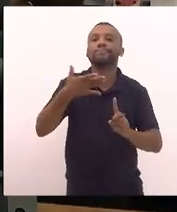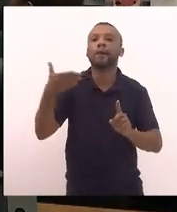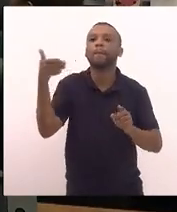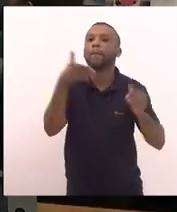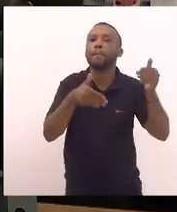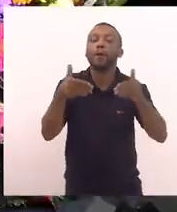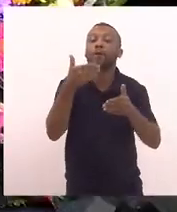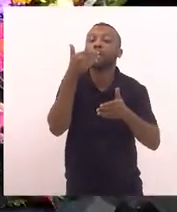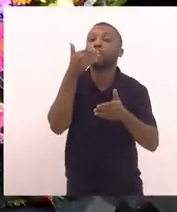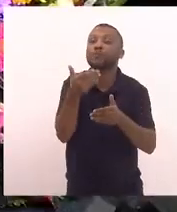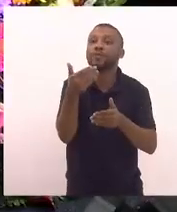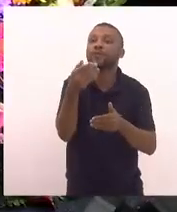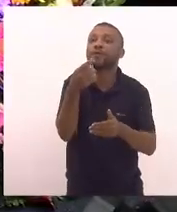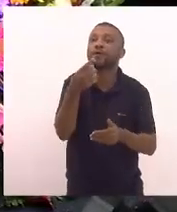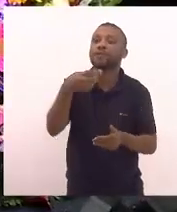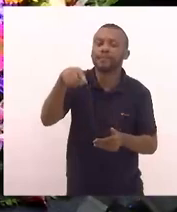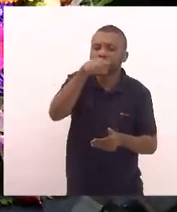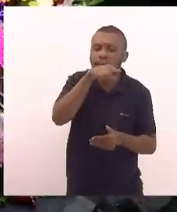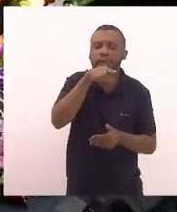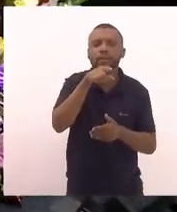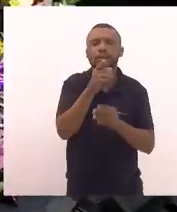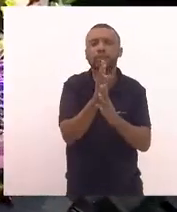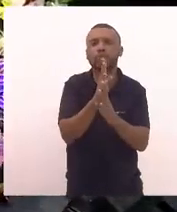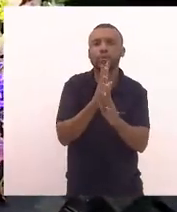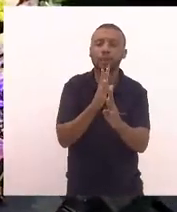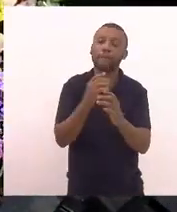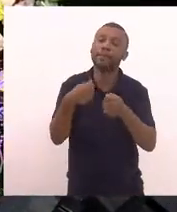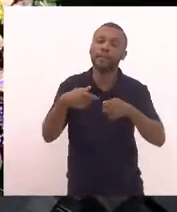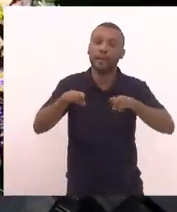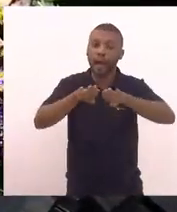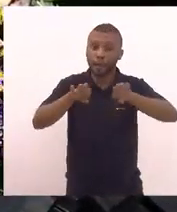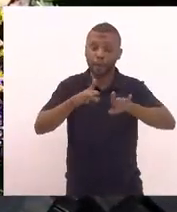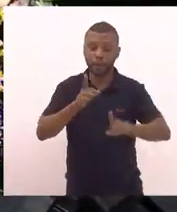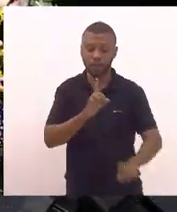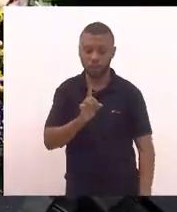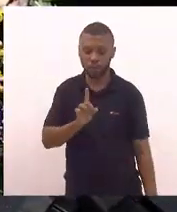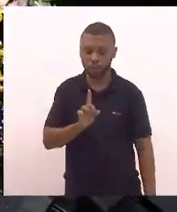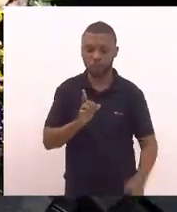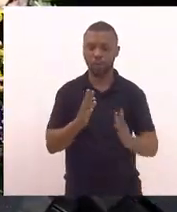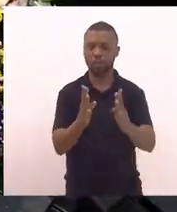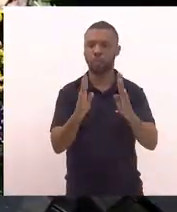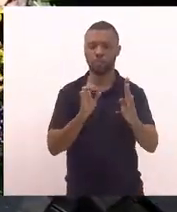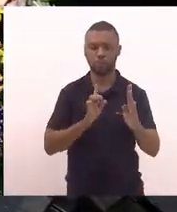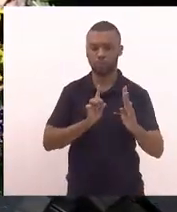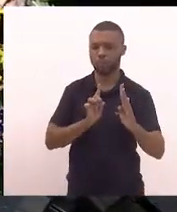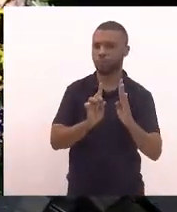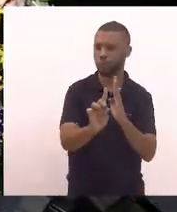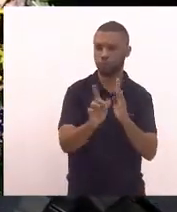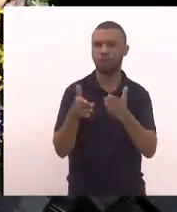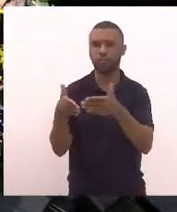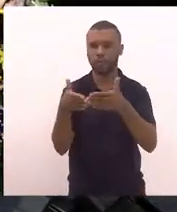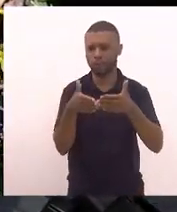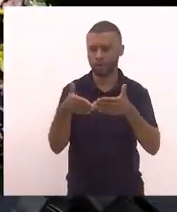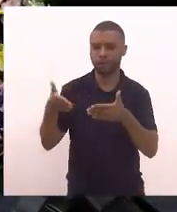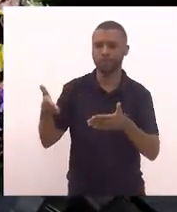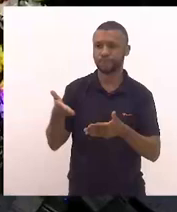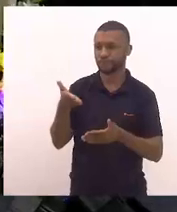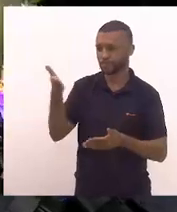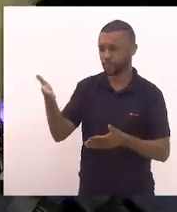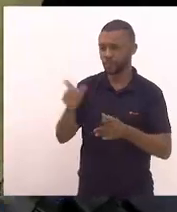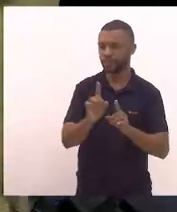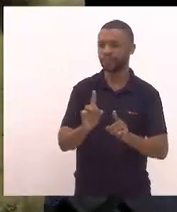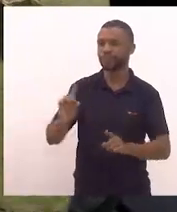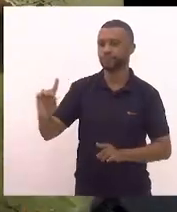Então, pediria a todos que estão aí no corredor, vai ter que abrir para elas passarem, tá? Por gentileza. A Alessandra se coloca ali ao